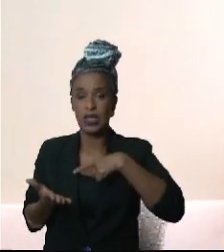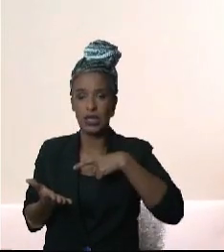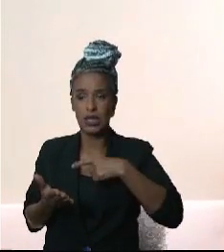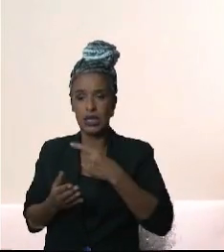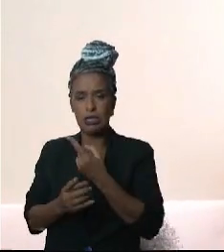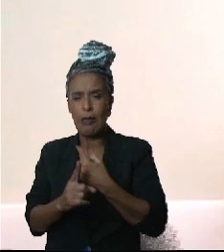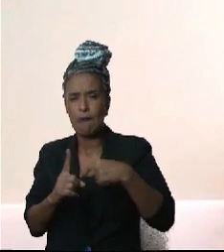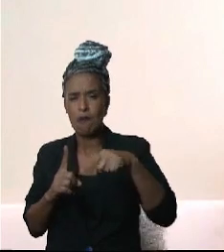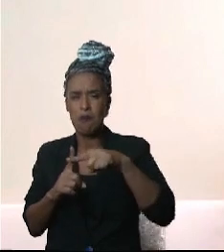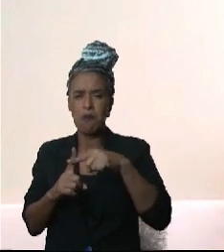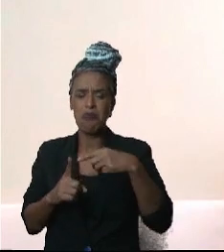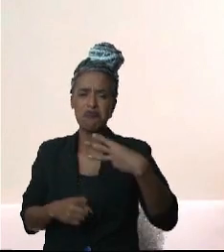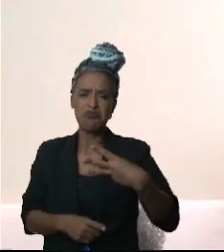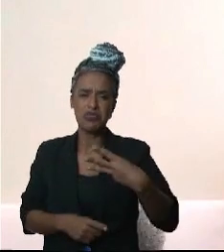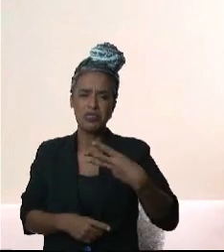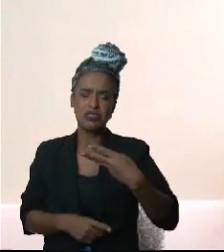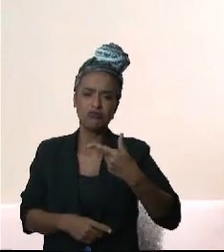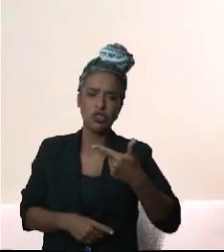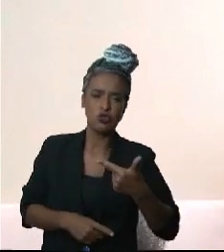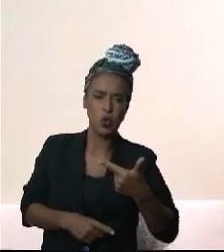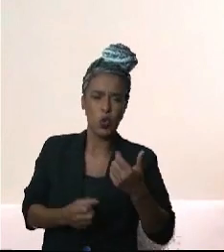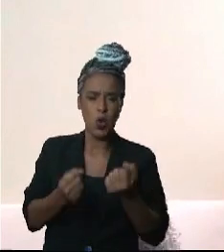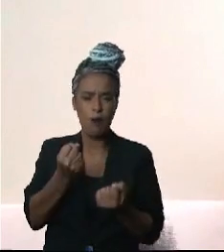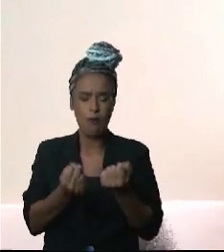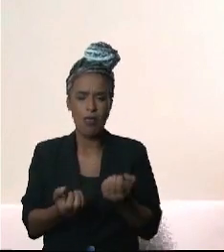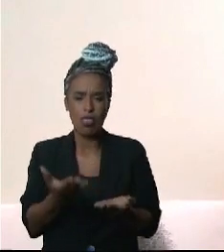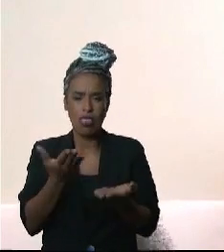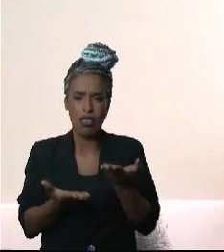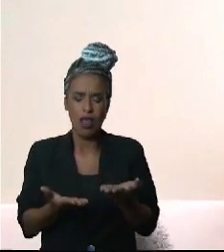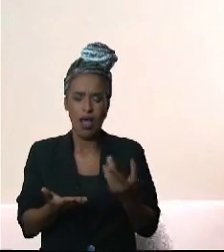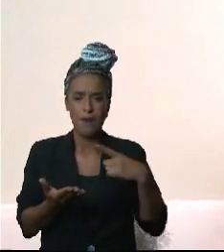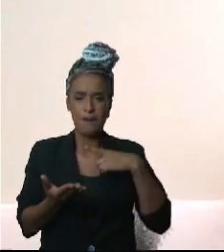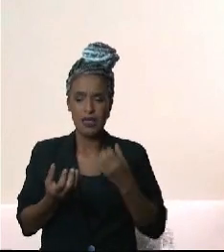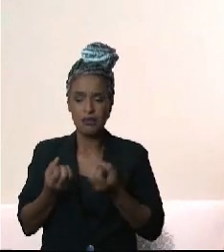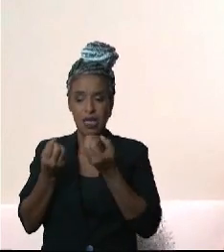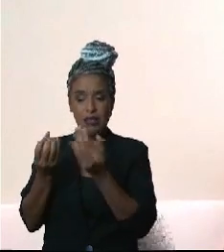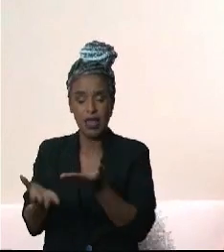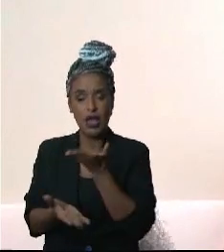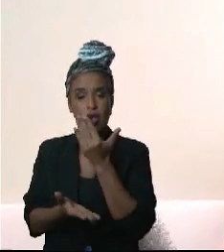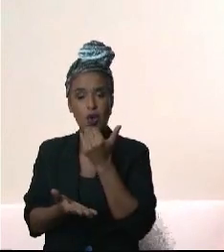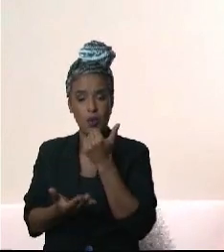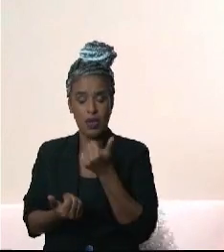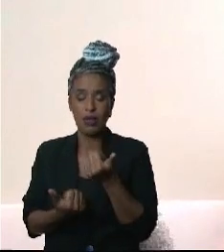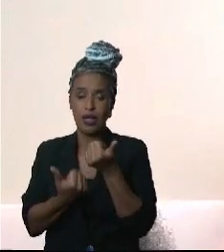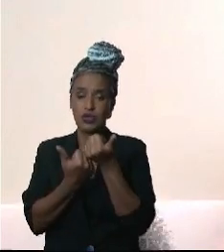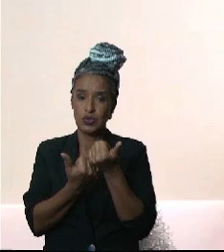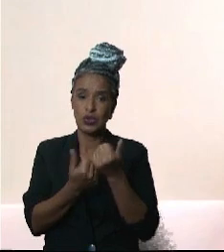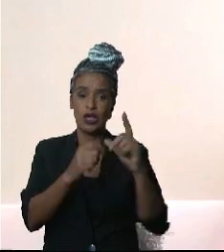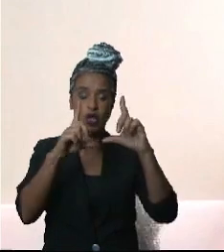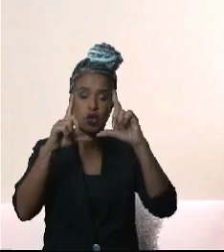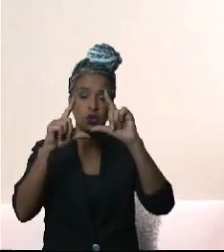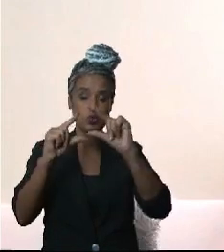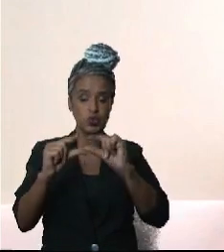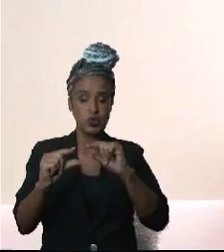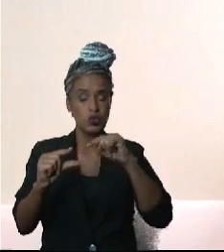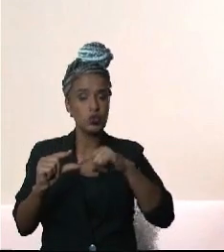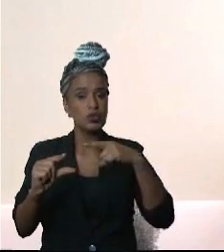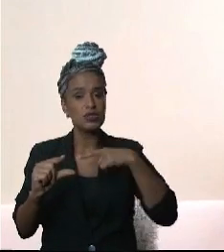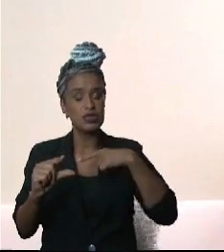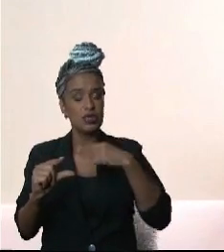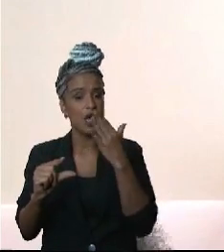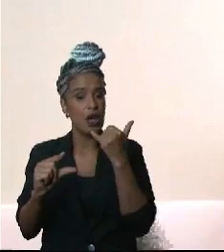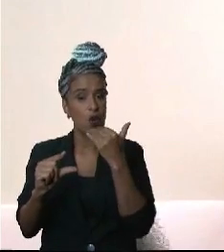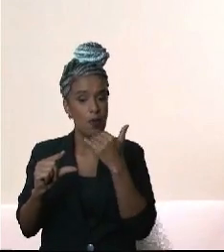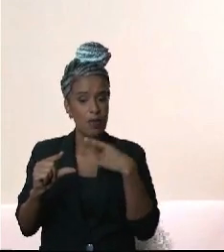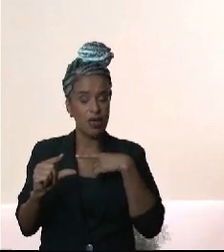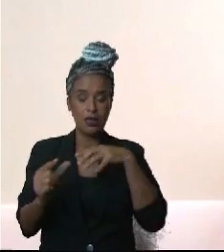toneladas, complementando um pouco os esforços da iniciativa das Nações Unidas e assim contribuindo para reduzir os preços dos alimentos a